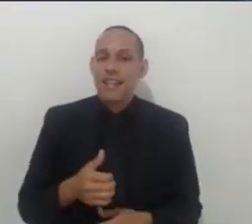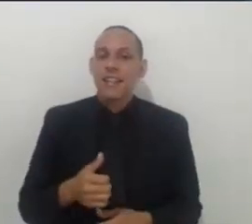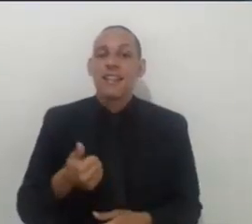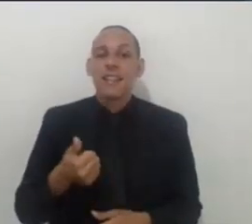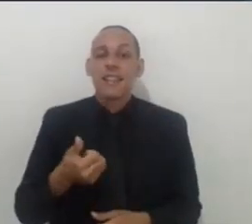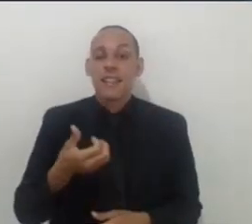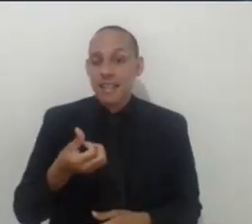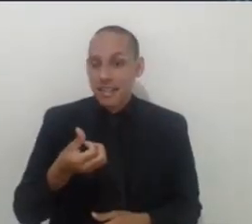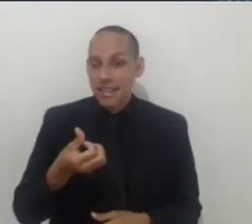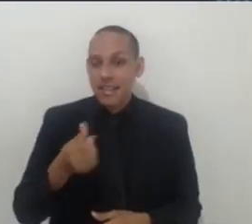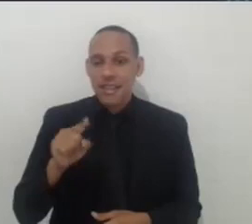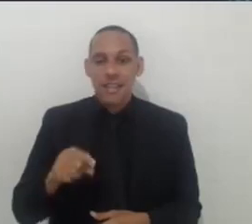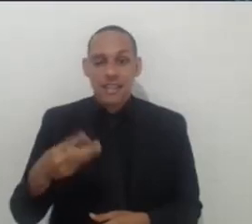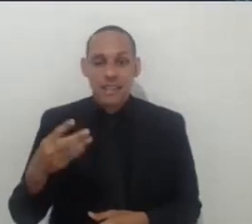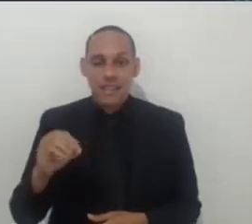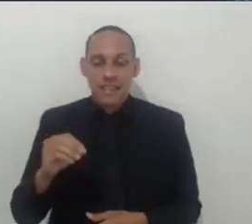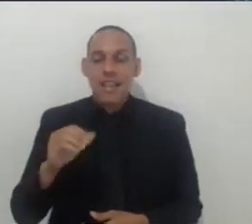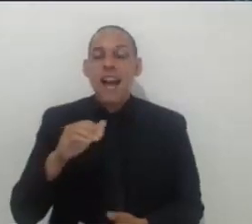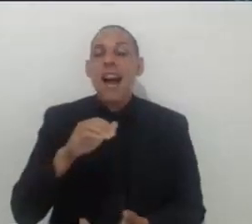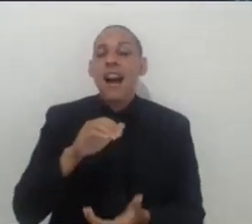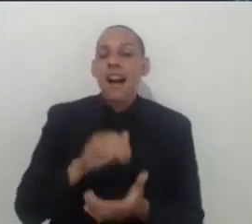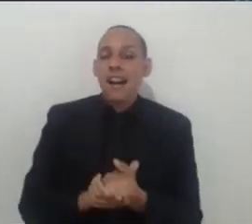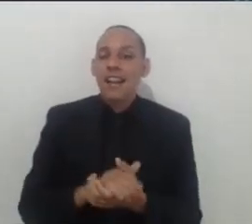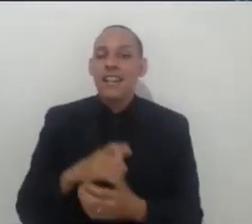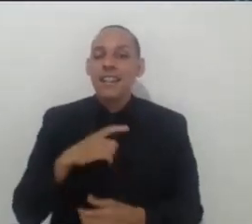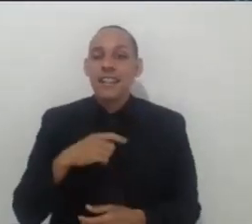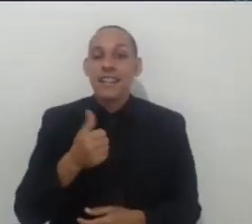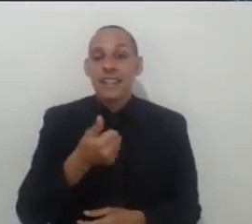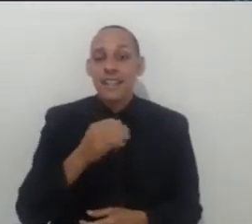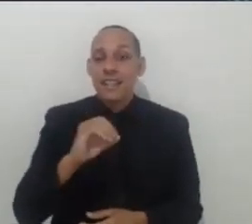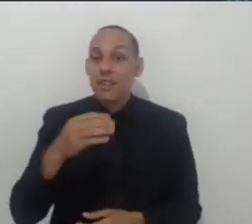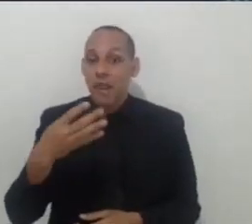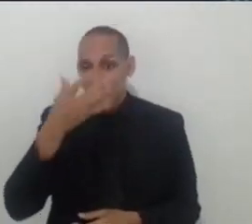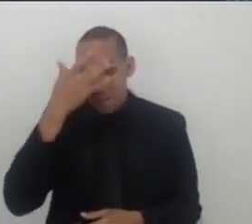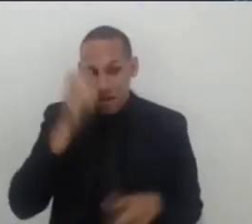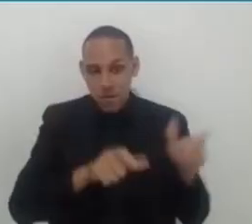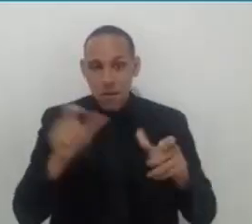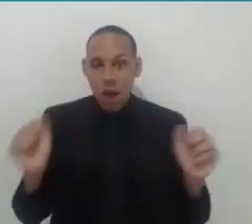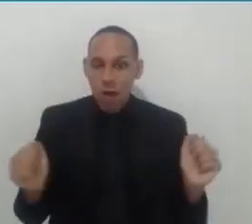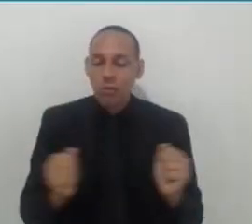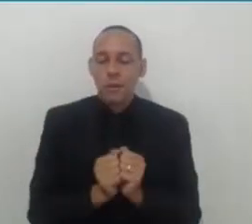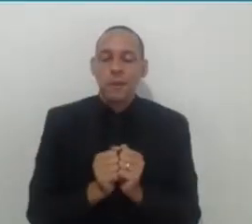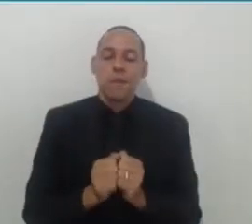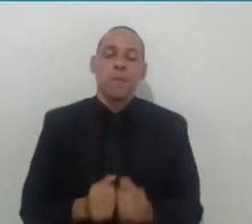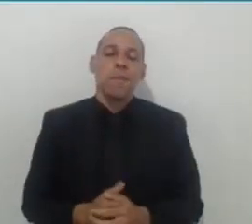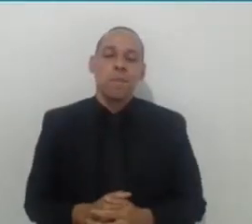nós faremos o casamento de 104 pessoas.